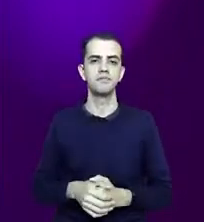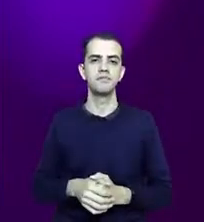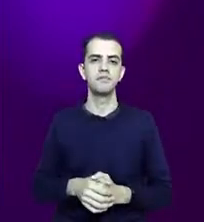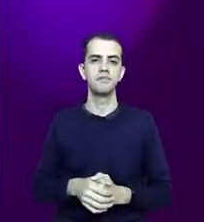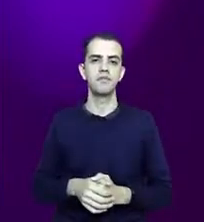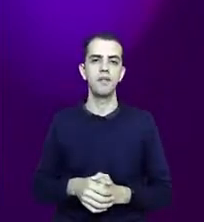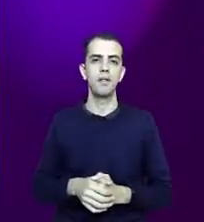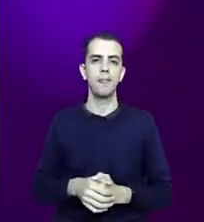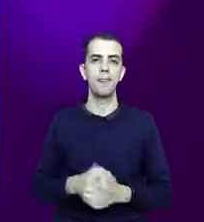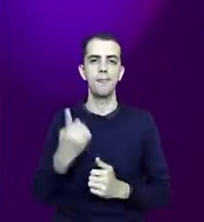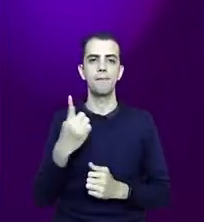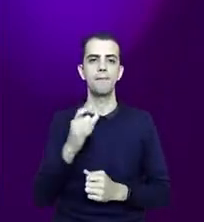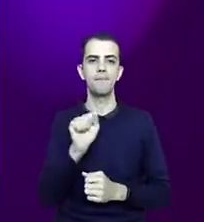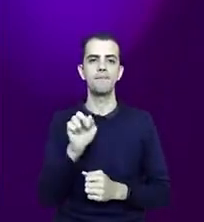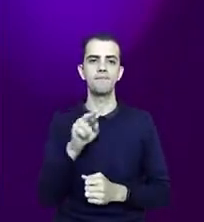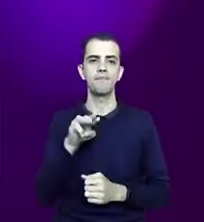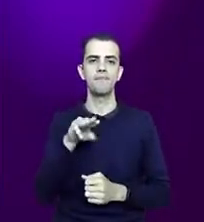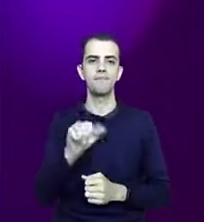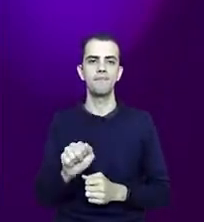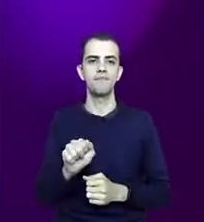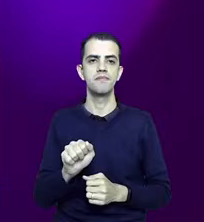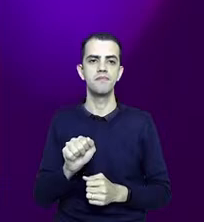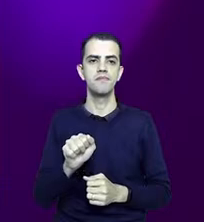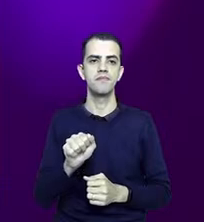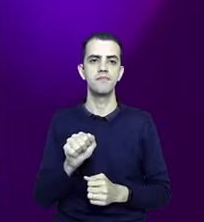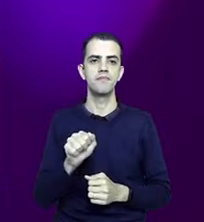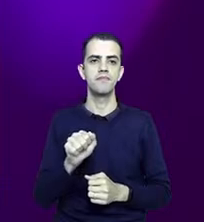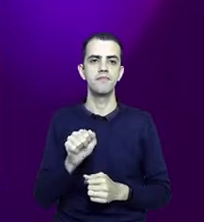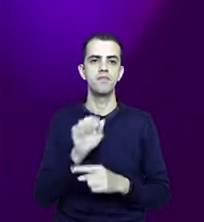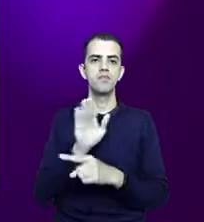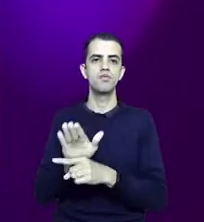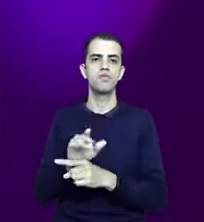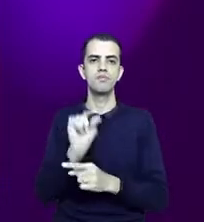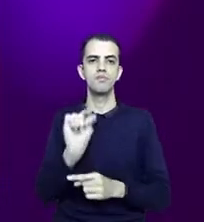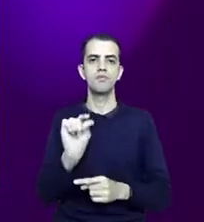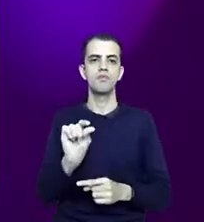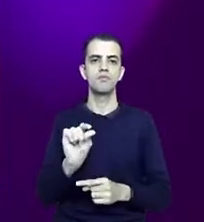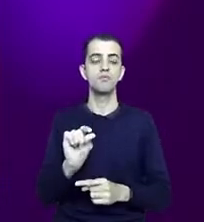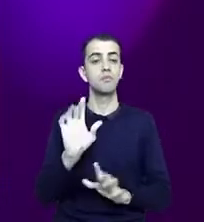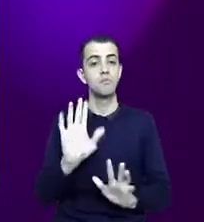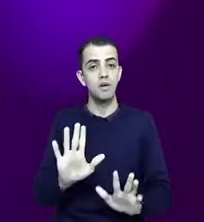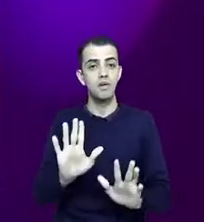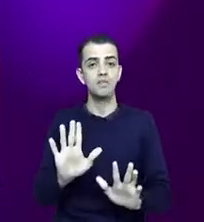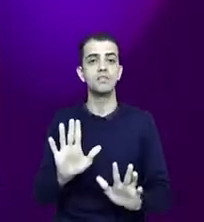arma, talvez ajudasse um pouco. Embora